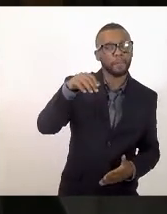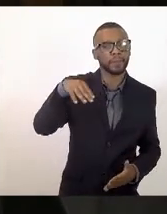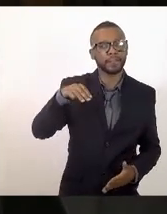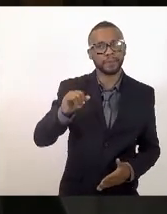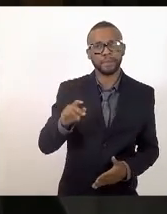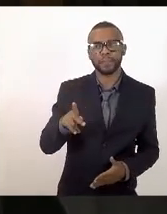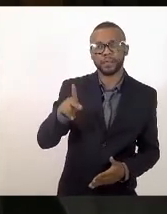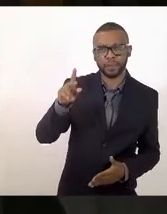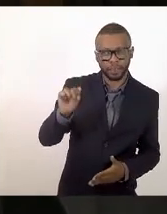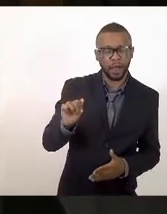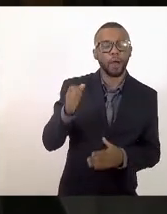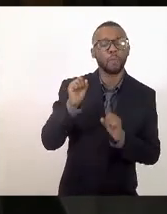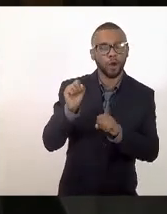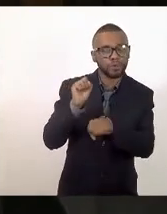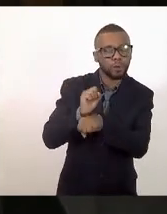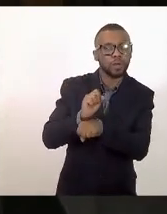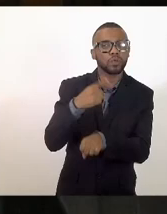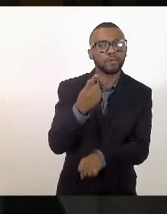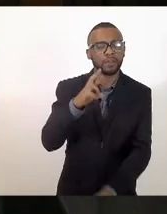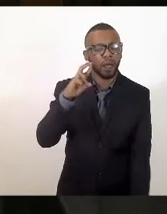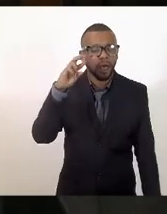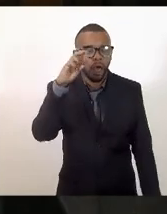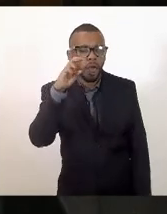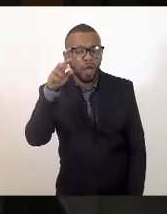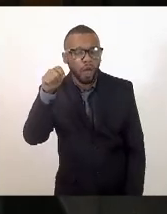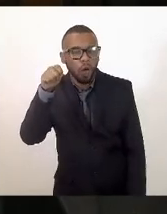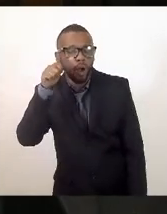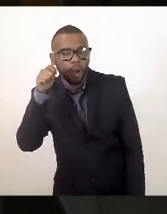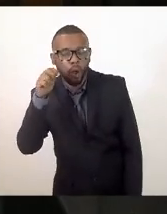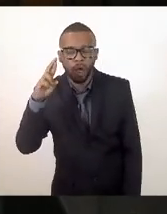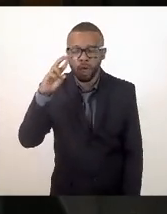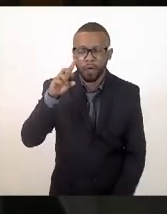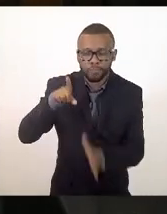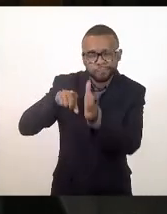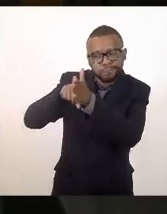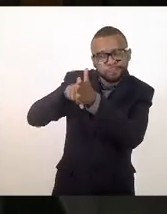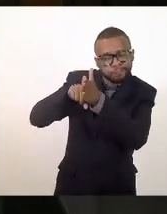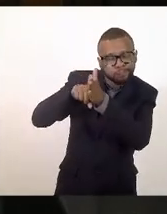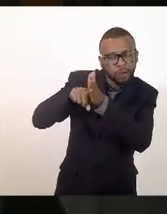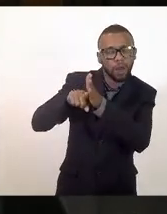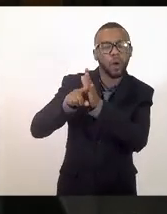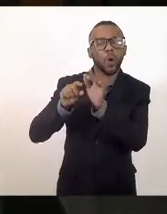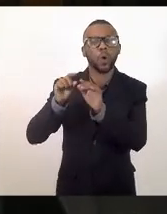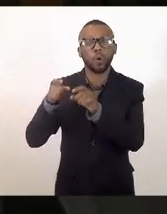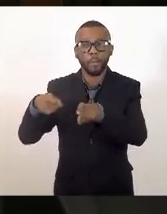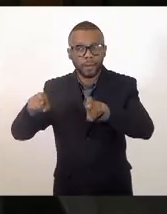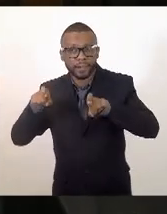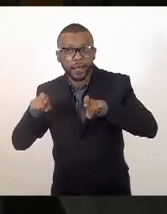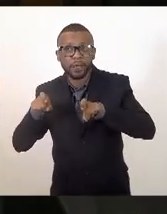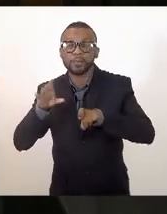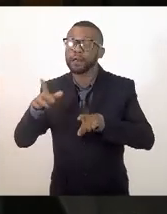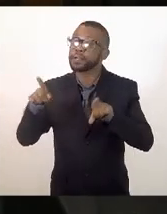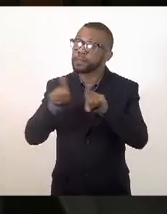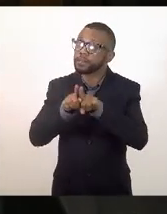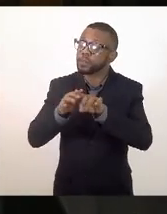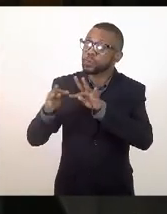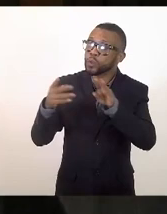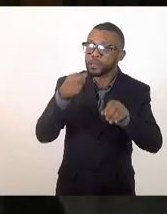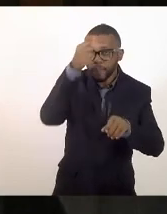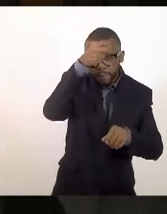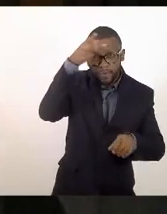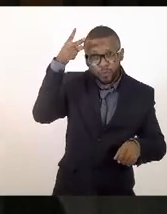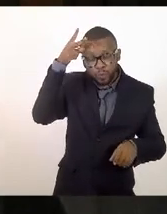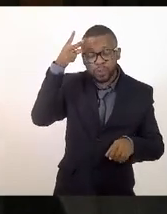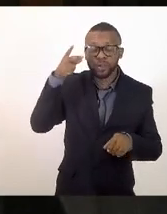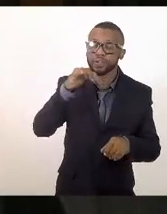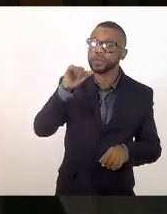que a gente vai estar de lupa olhando não só o mandato dele, mas também de toda a prefeitura de Japeri e dizer que eu não tenho